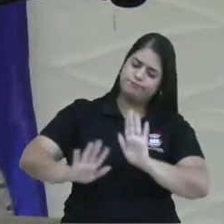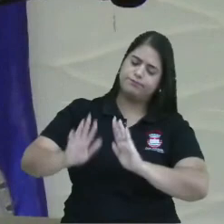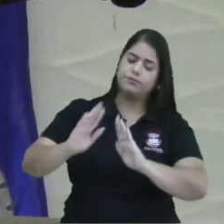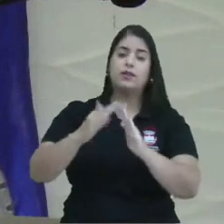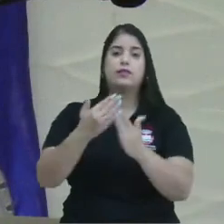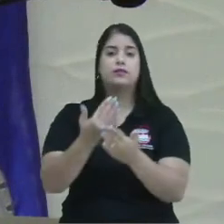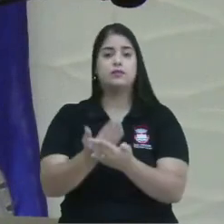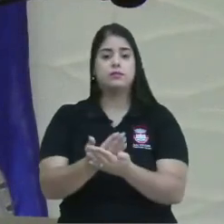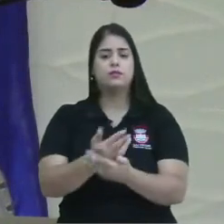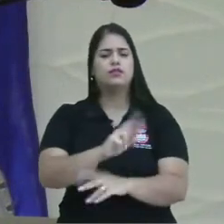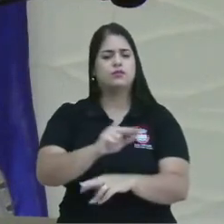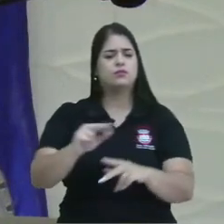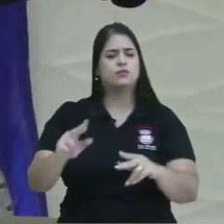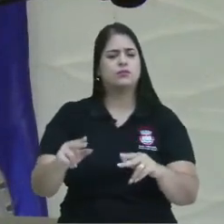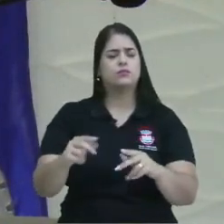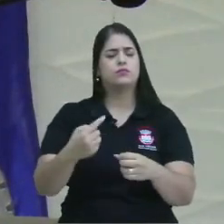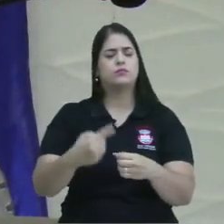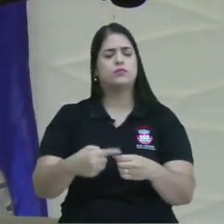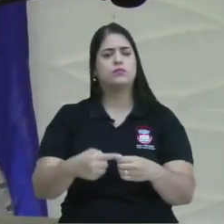nosso município.